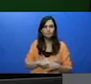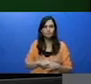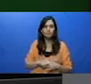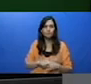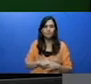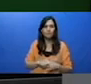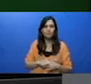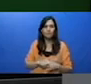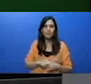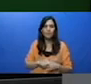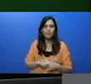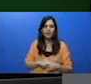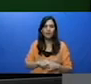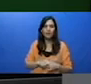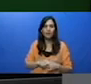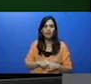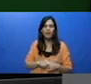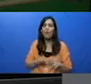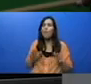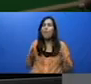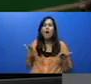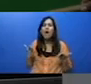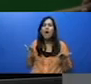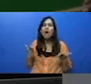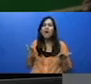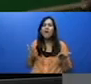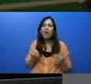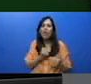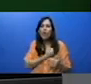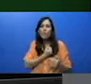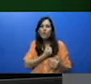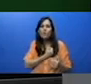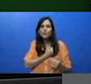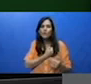820. Qual é esse número? Acabamos de ver aqui.